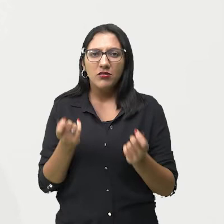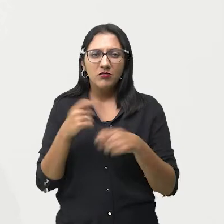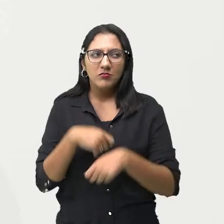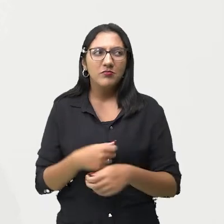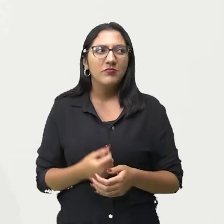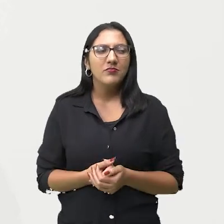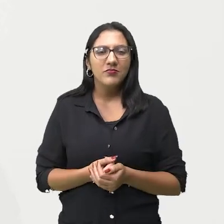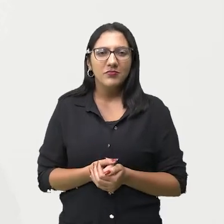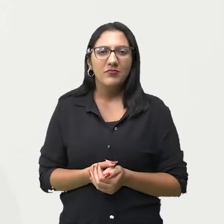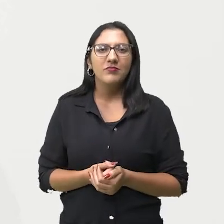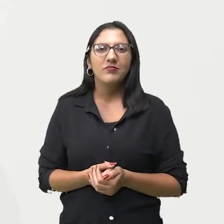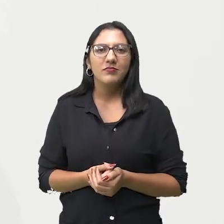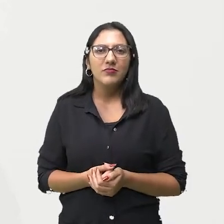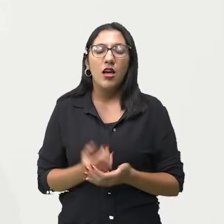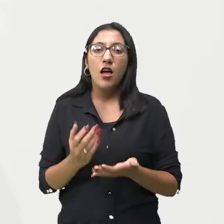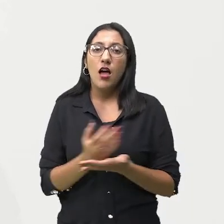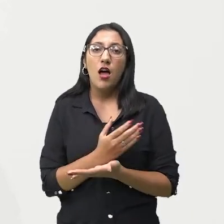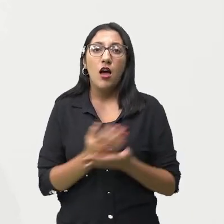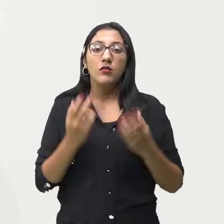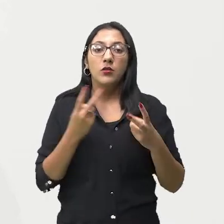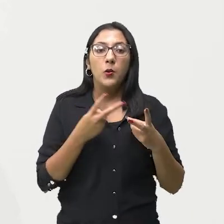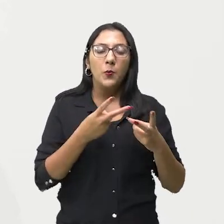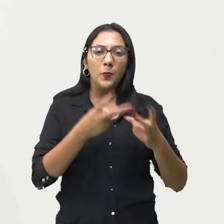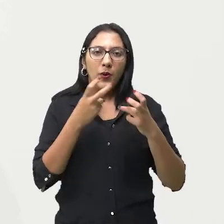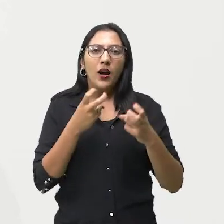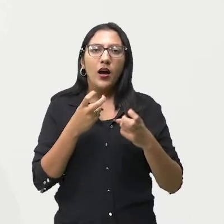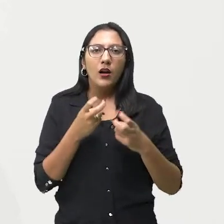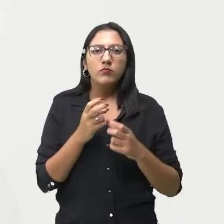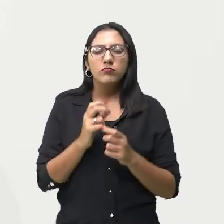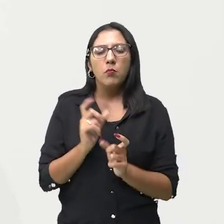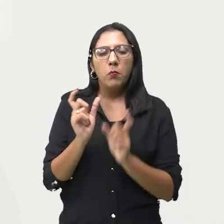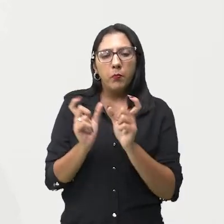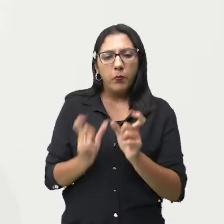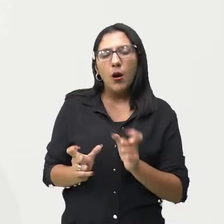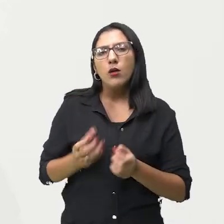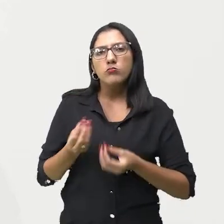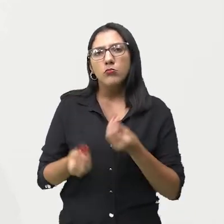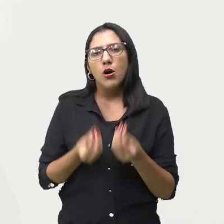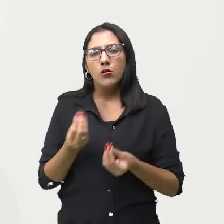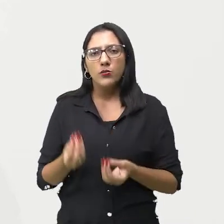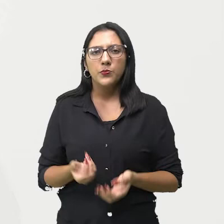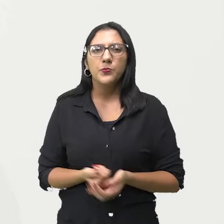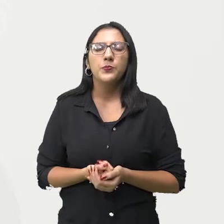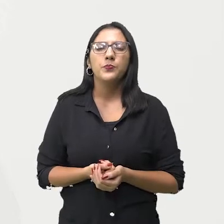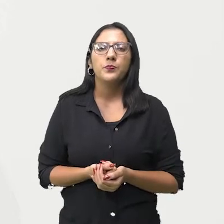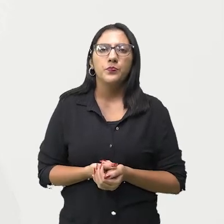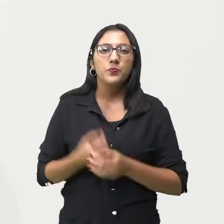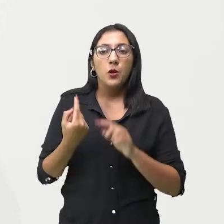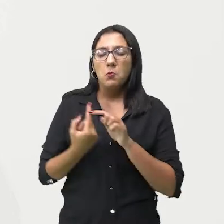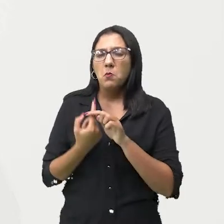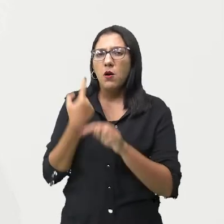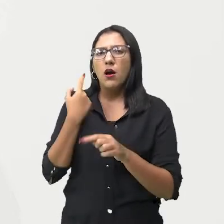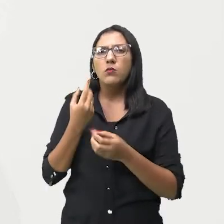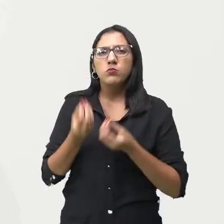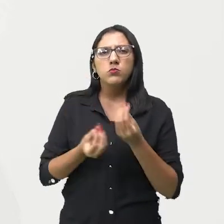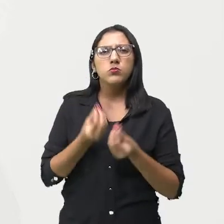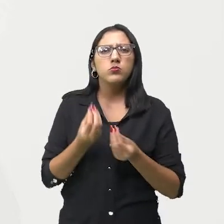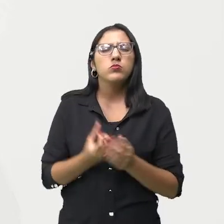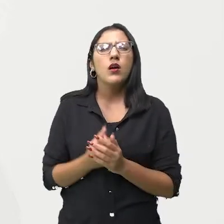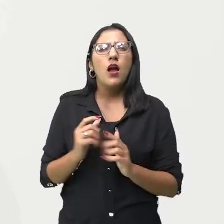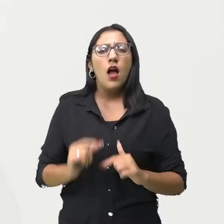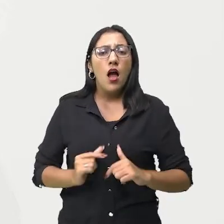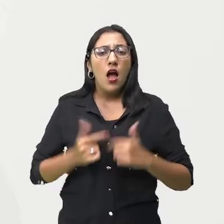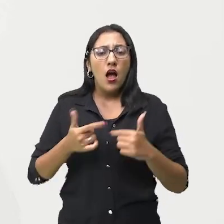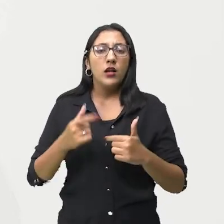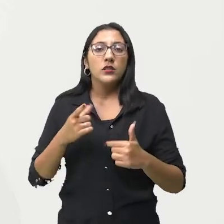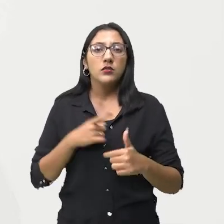gente, a gente costuma classificar o pretérito imperfeito da seguinte maneira. É pretérito imperfeito uma ação que